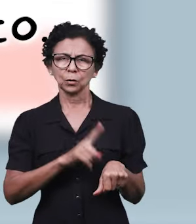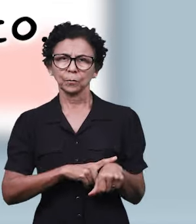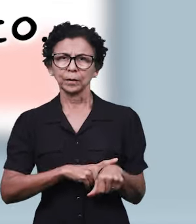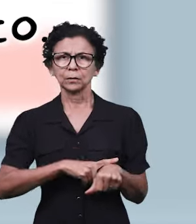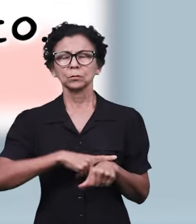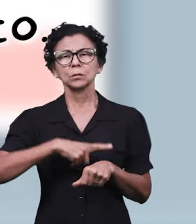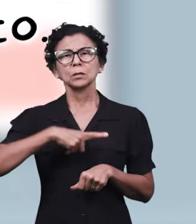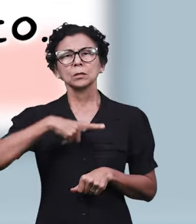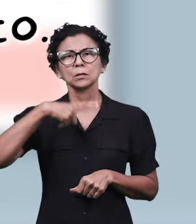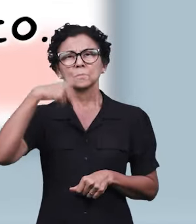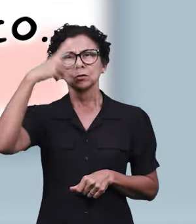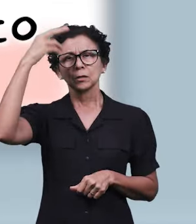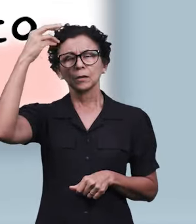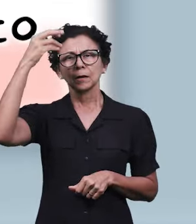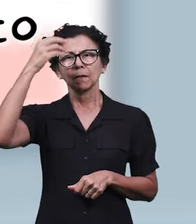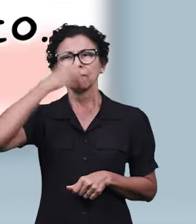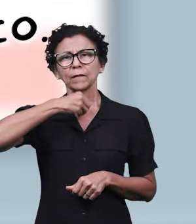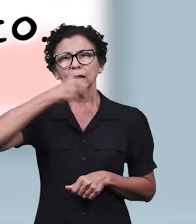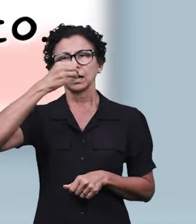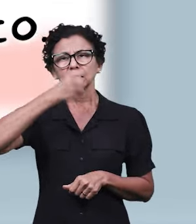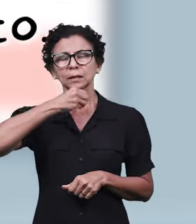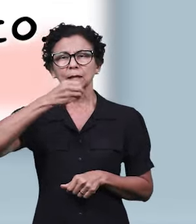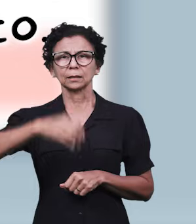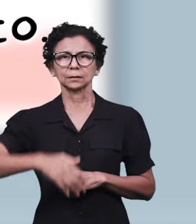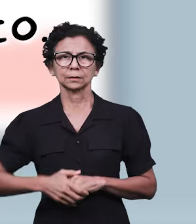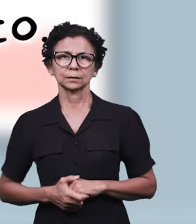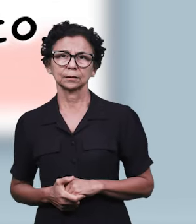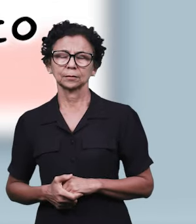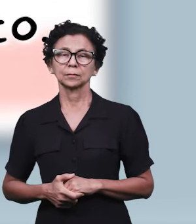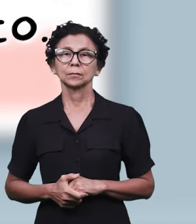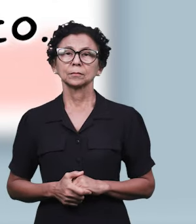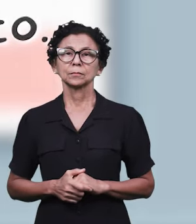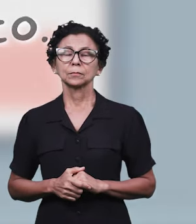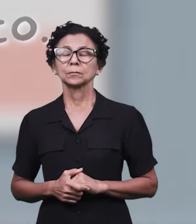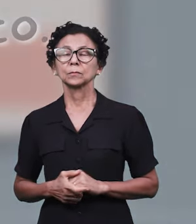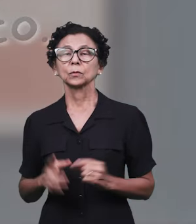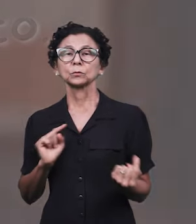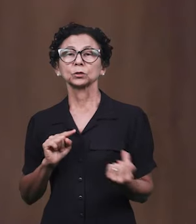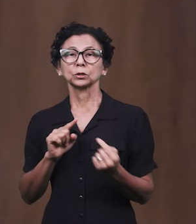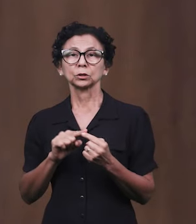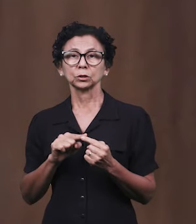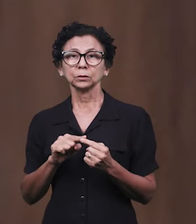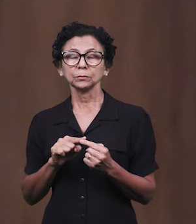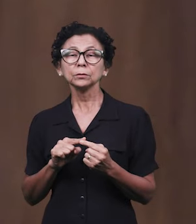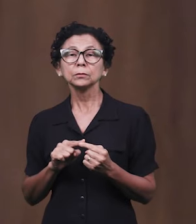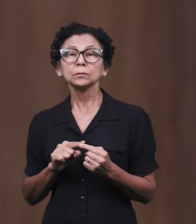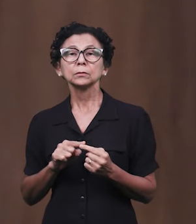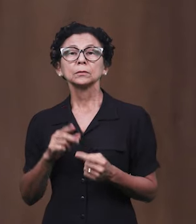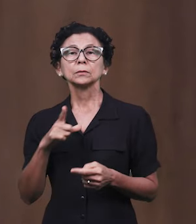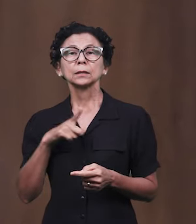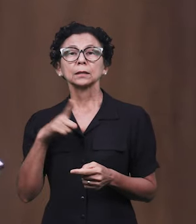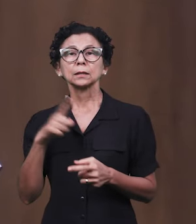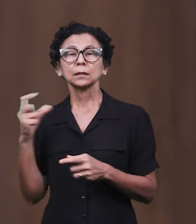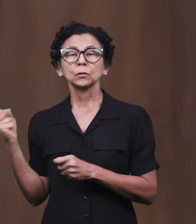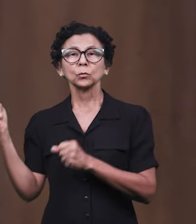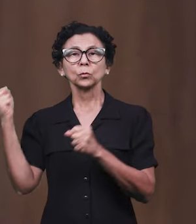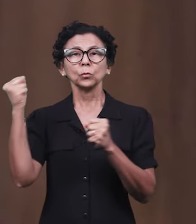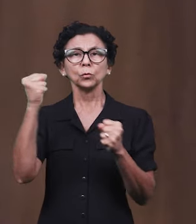fraquezas, para que em mim habite o poder de Cristo. Pois então, a graça de Deus é suficiente para